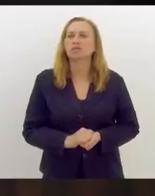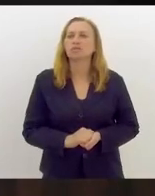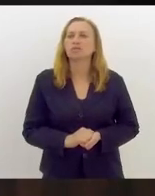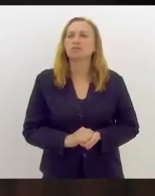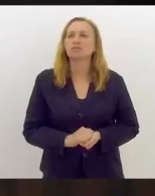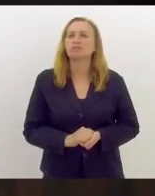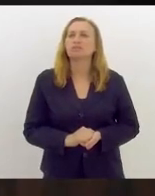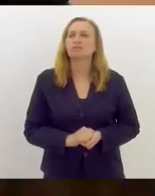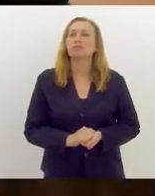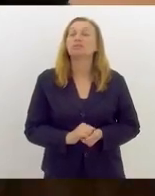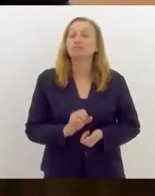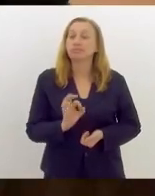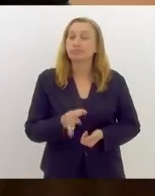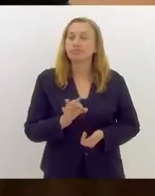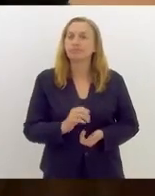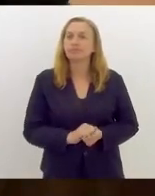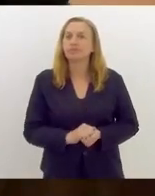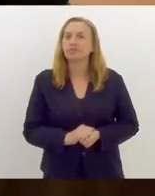exatamente